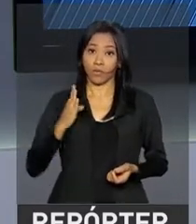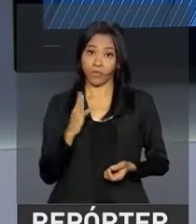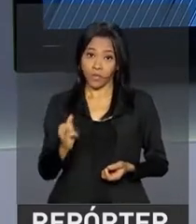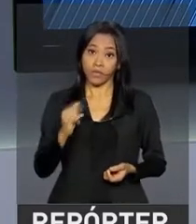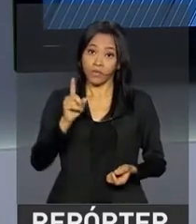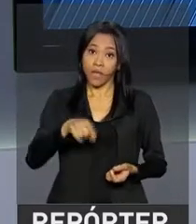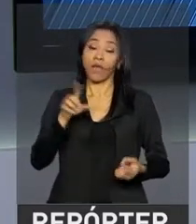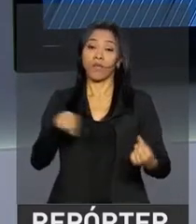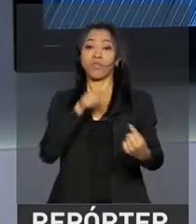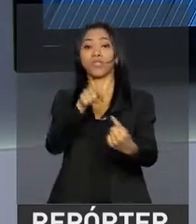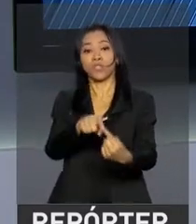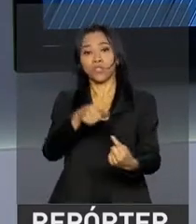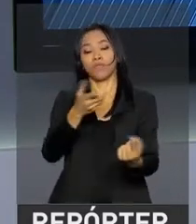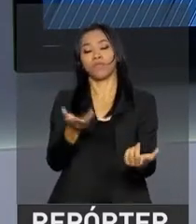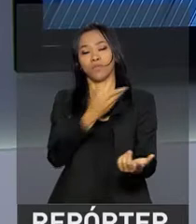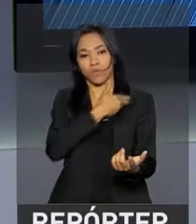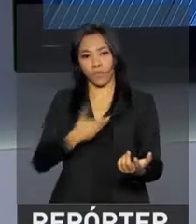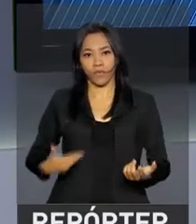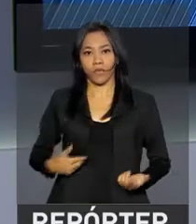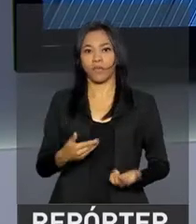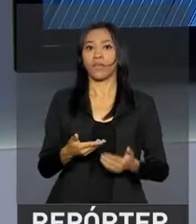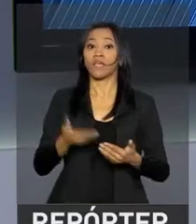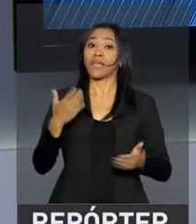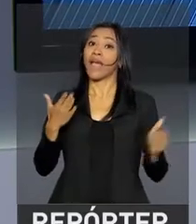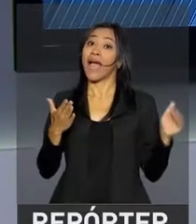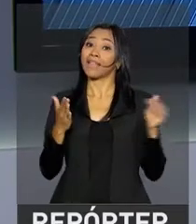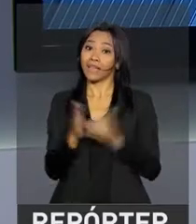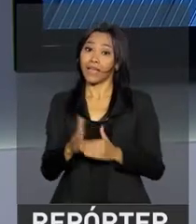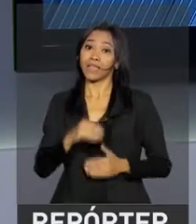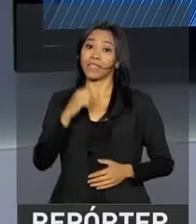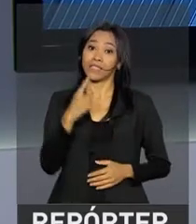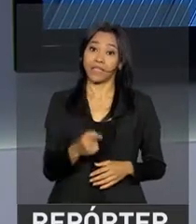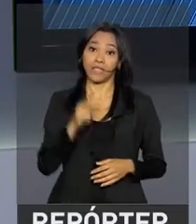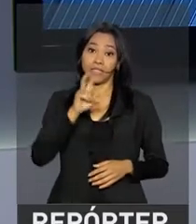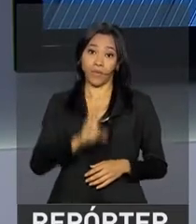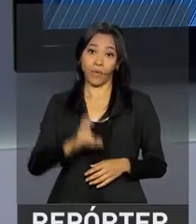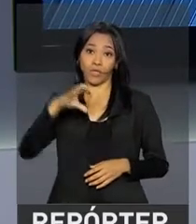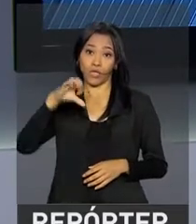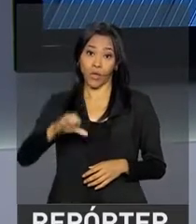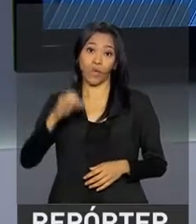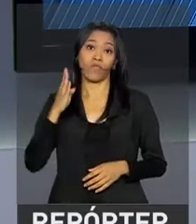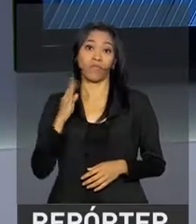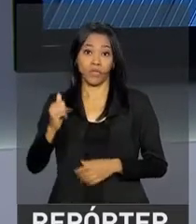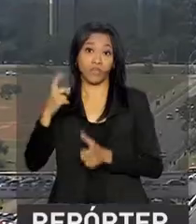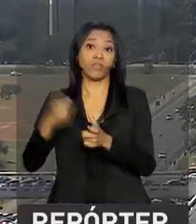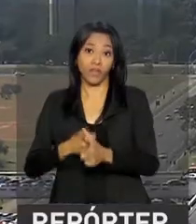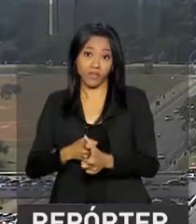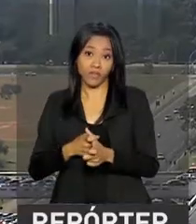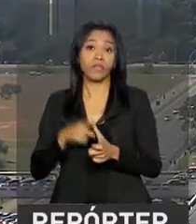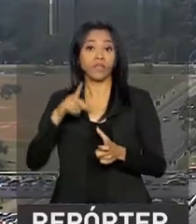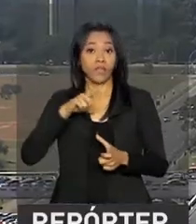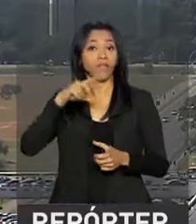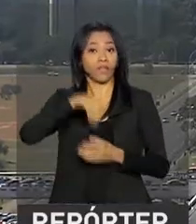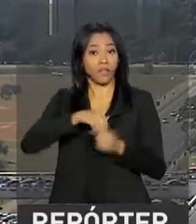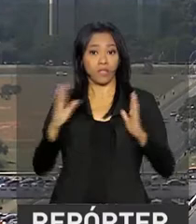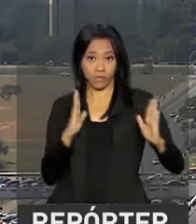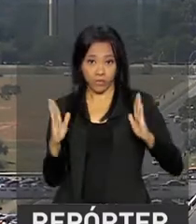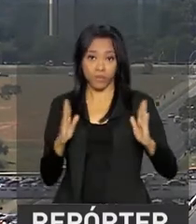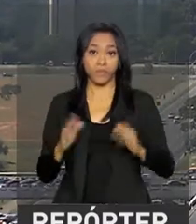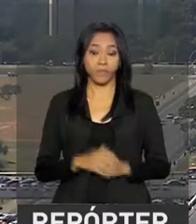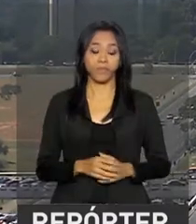que era de déficit fiscal de até 159 bilhões de reais a